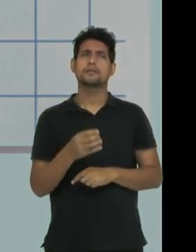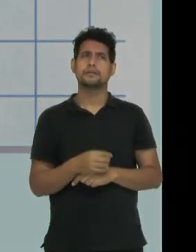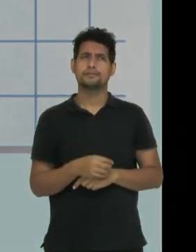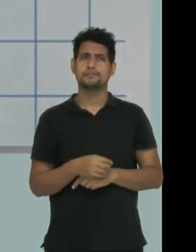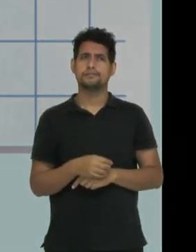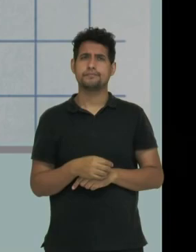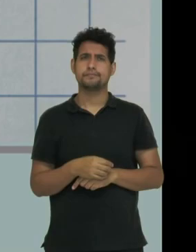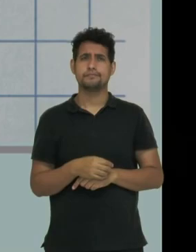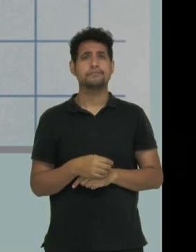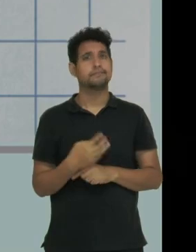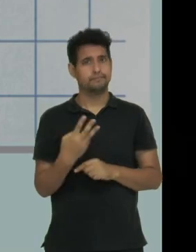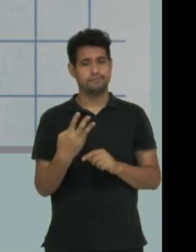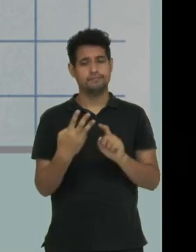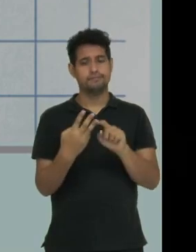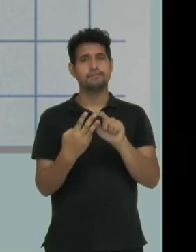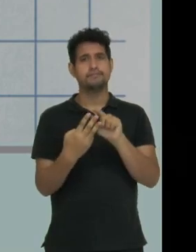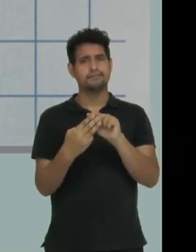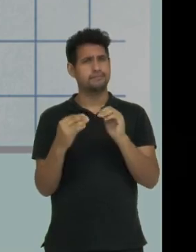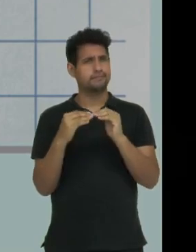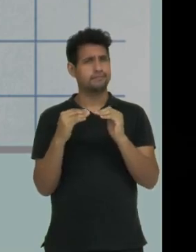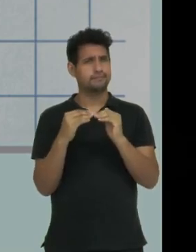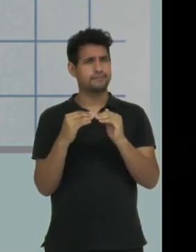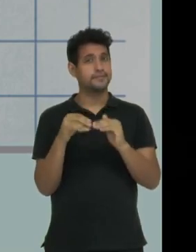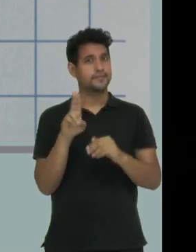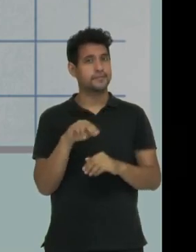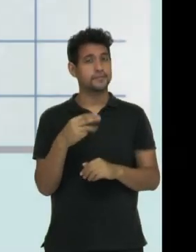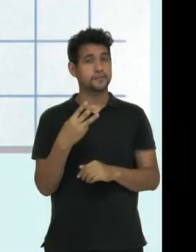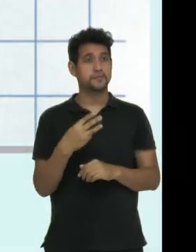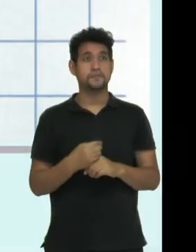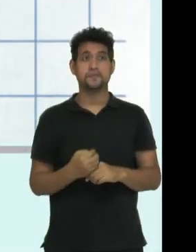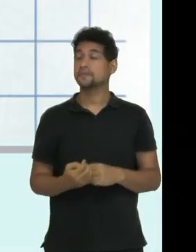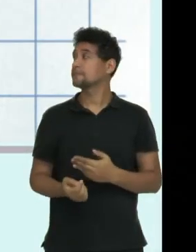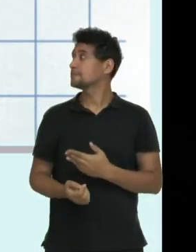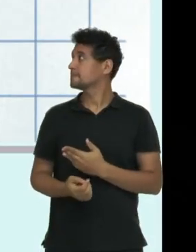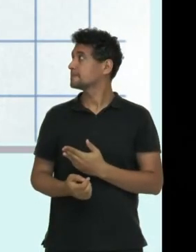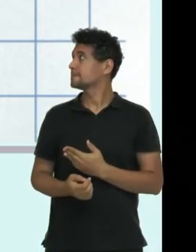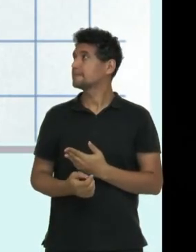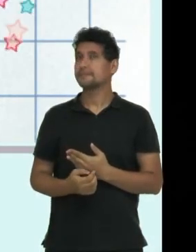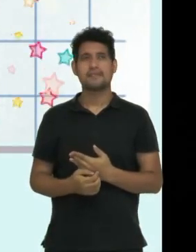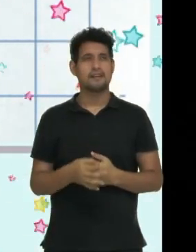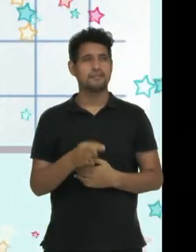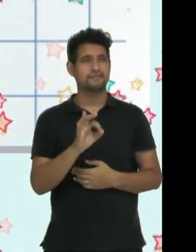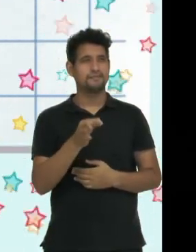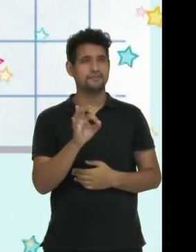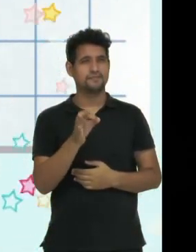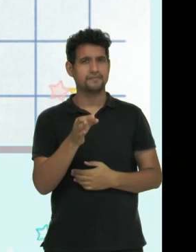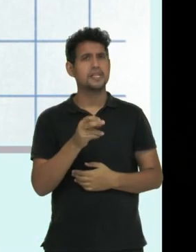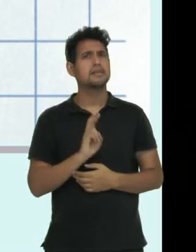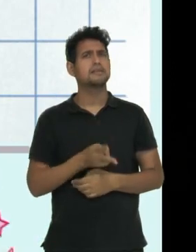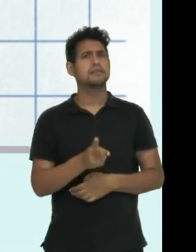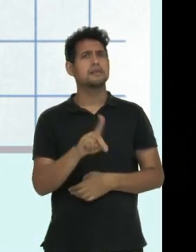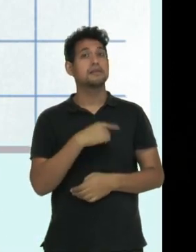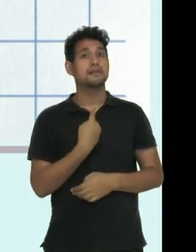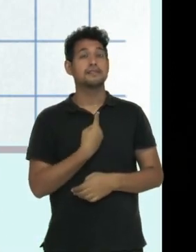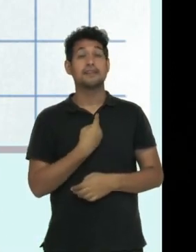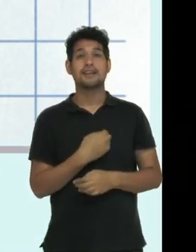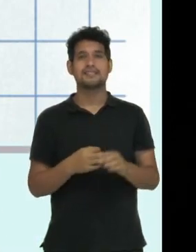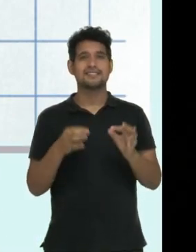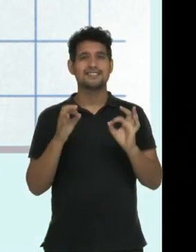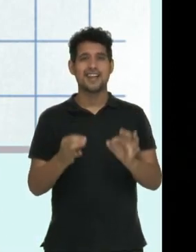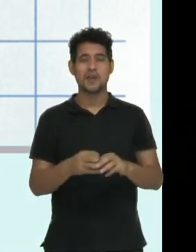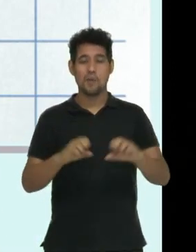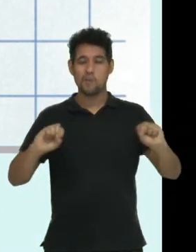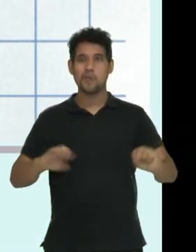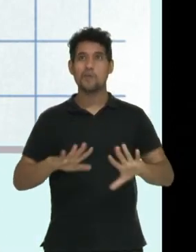mundo concorda aí que é 3? Vamos colocar 3? Olha só. Opa, acertamos. E sempre que a gente acerta, ó, chove estrelinha